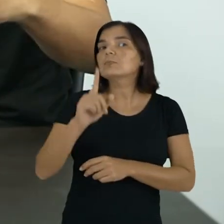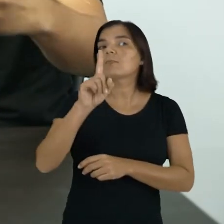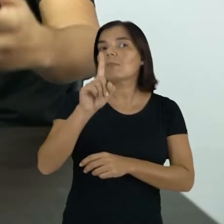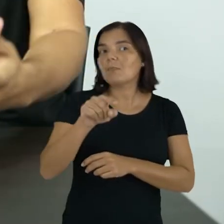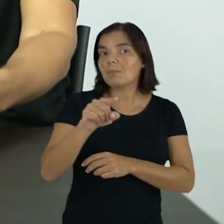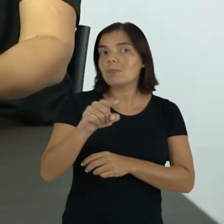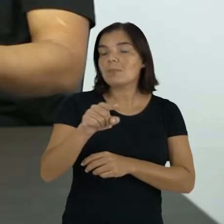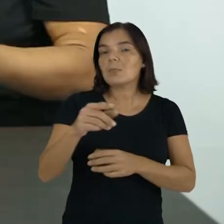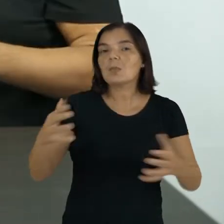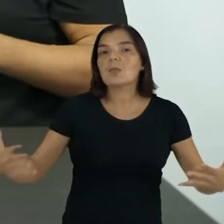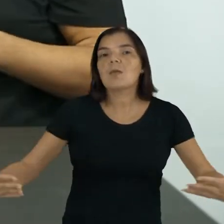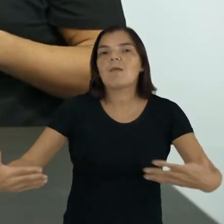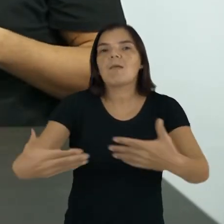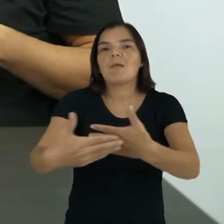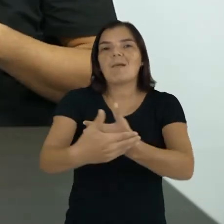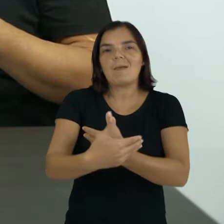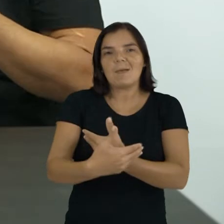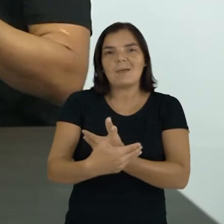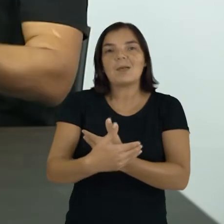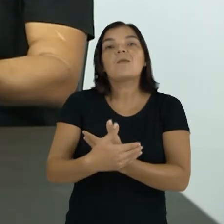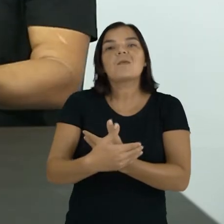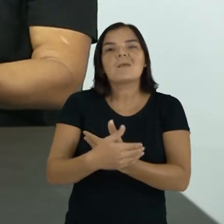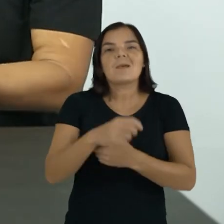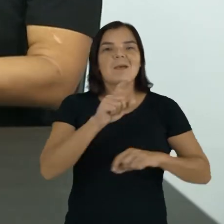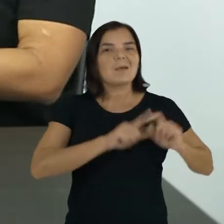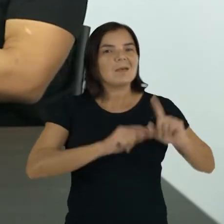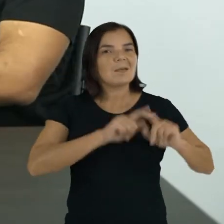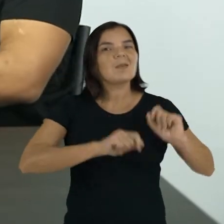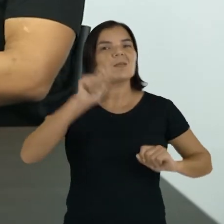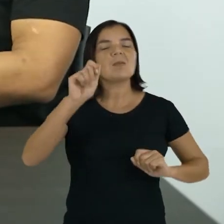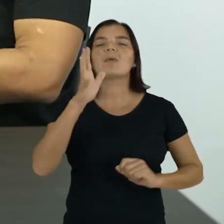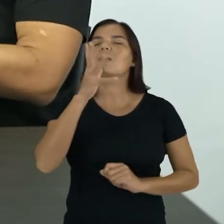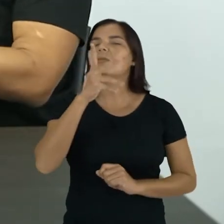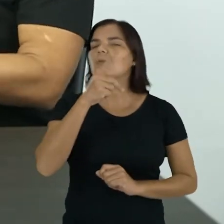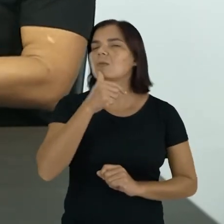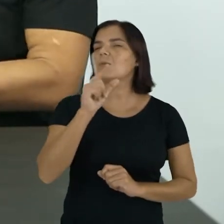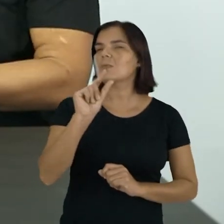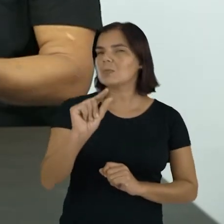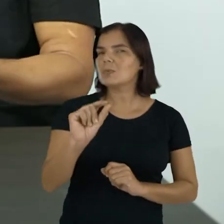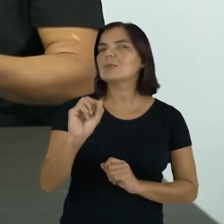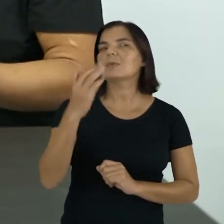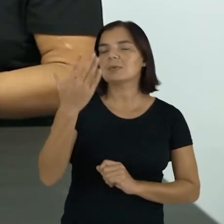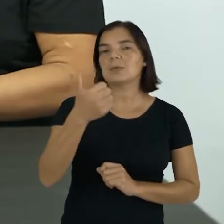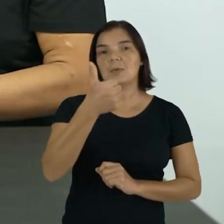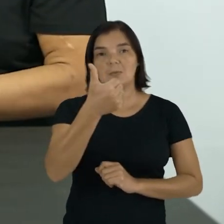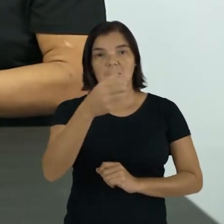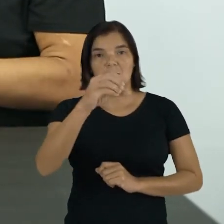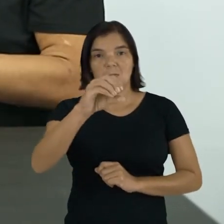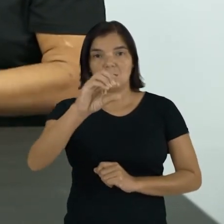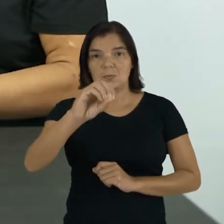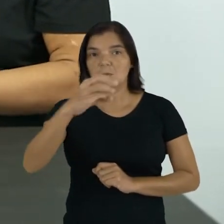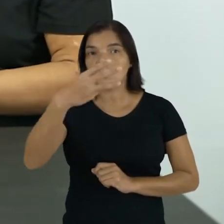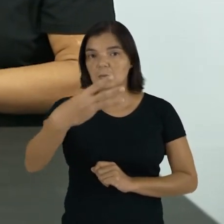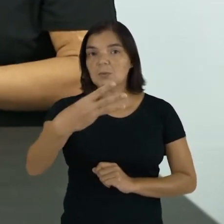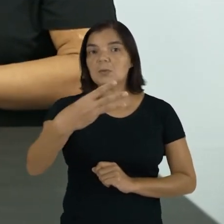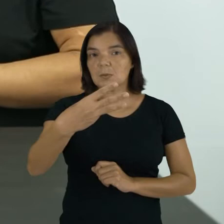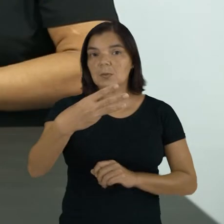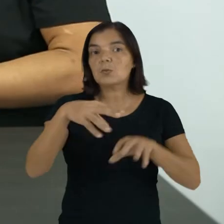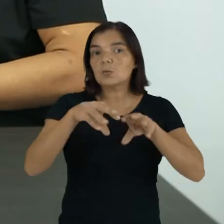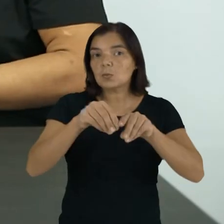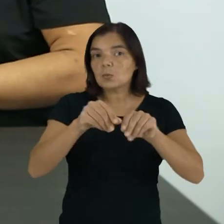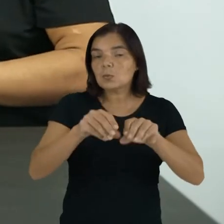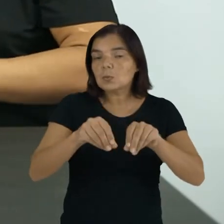ele acolhia o Acre. Só que isso demorou um pouquinho a acontecer. Isso. É aquilo que eu falei, em 1903, o Acre se torna um